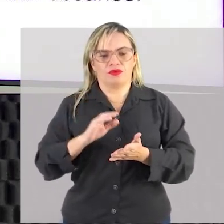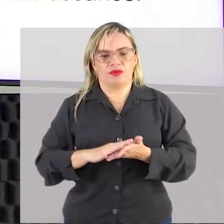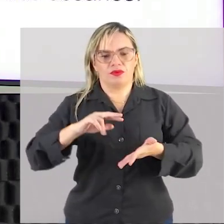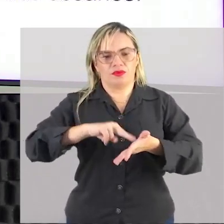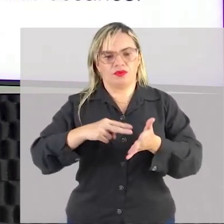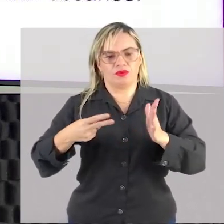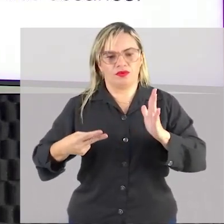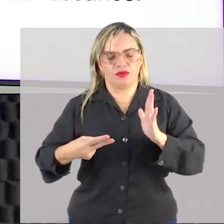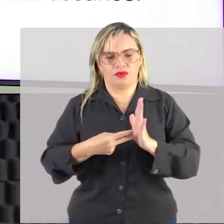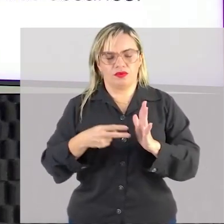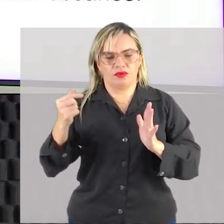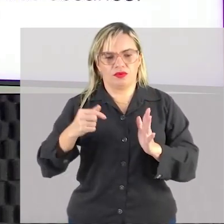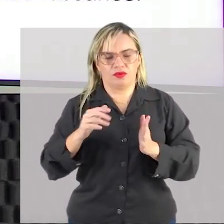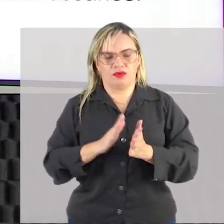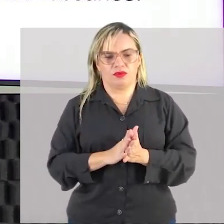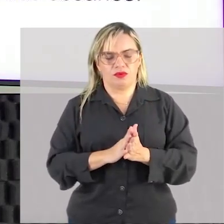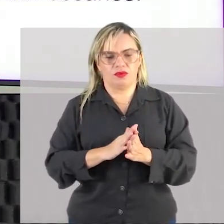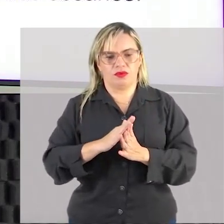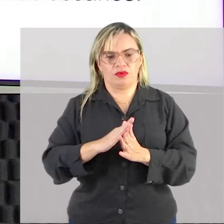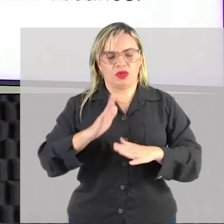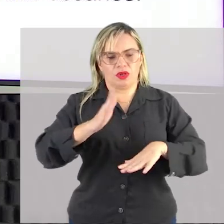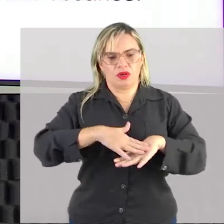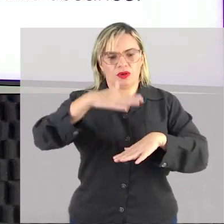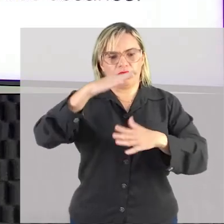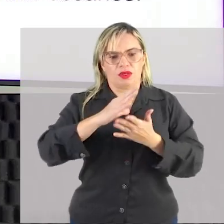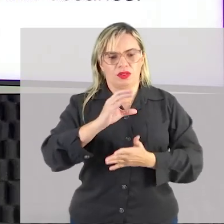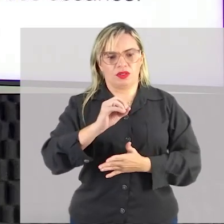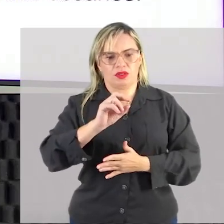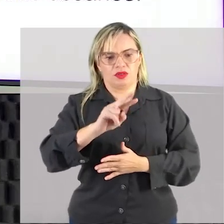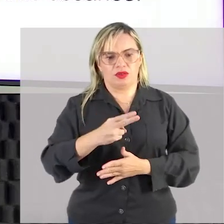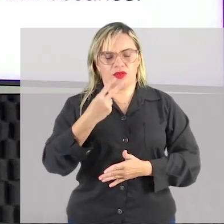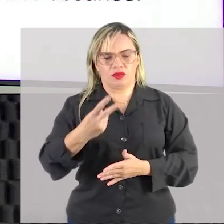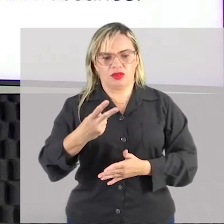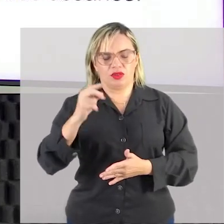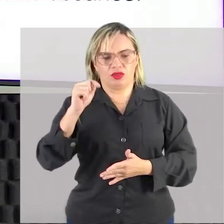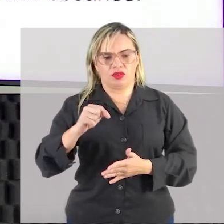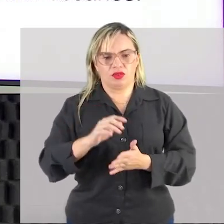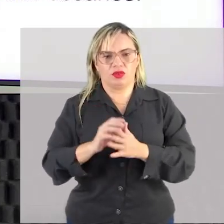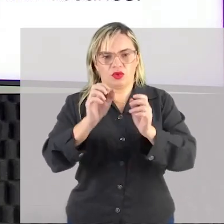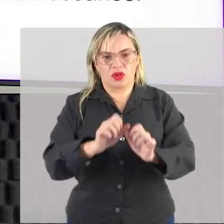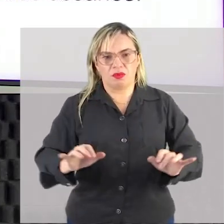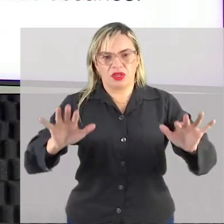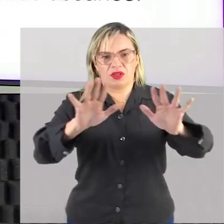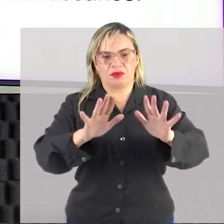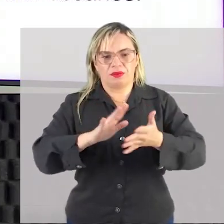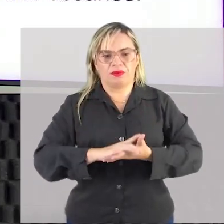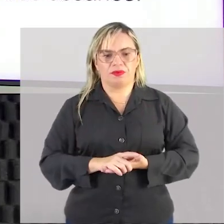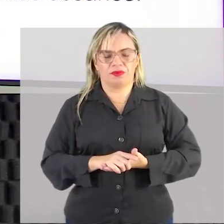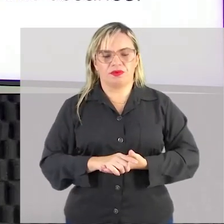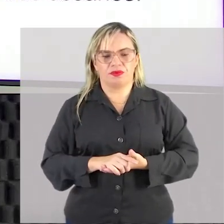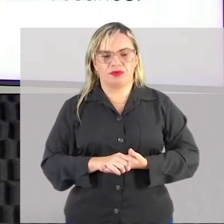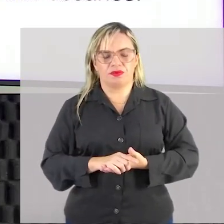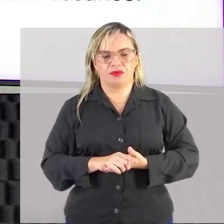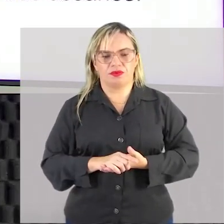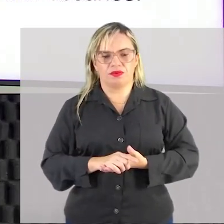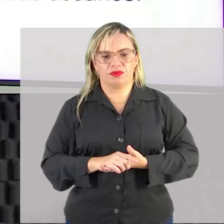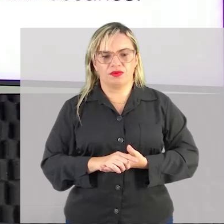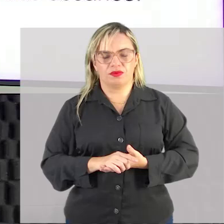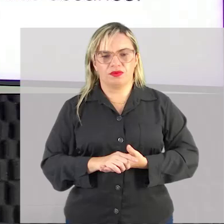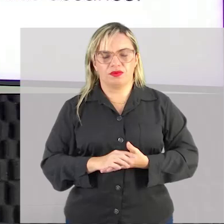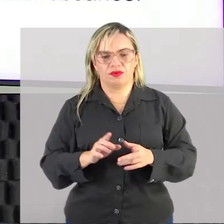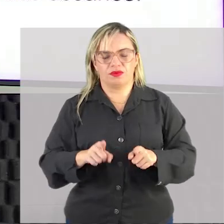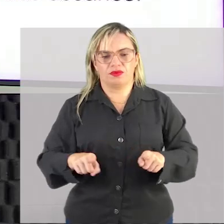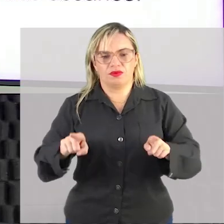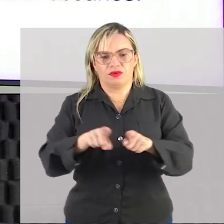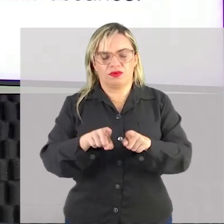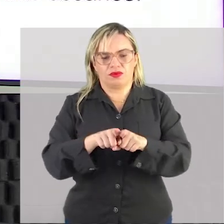Isso quer dizer que quanto mais gás carbônico, quanto mais CO2 no ambiente, maior é a